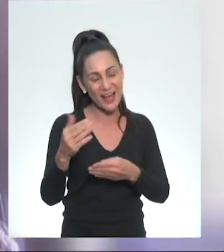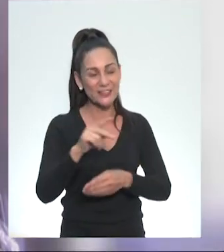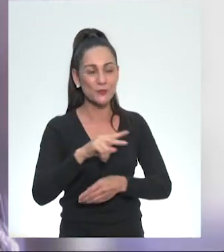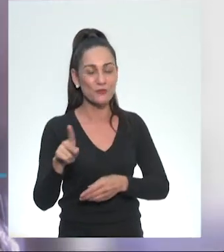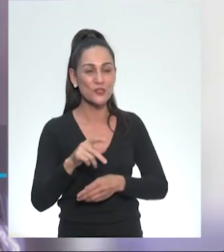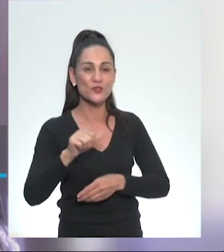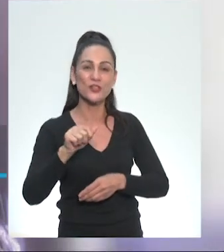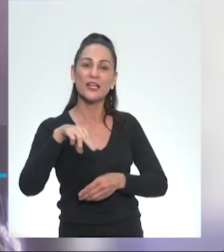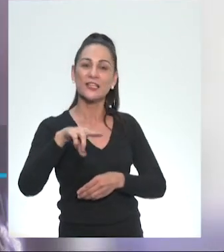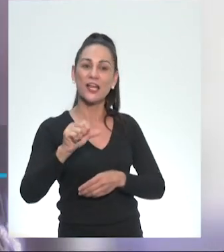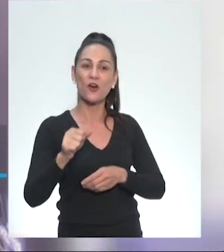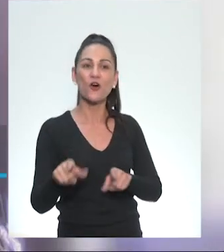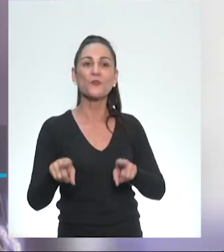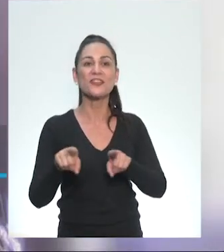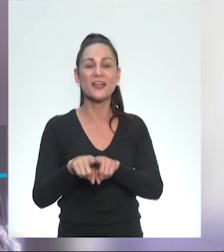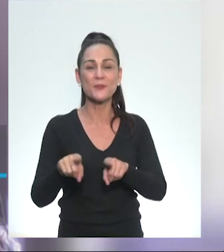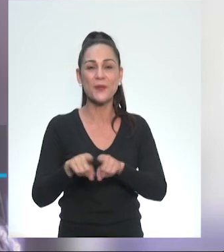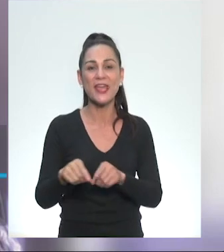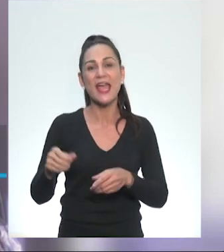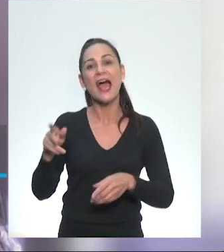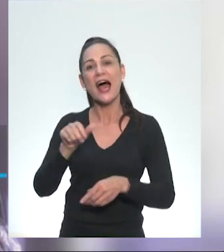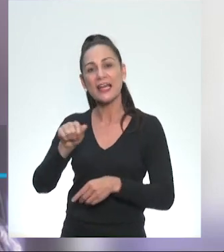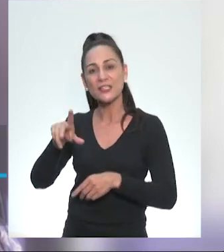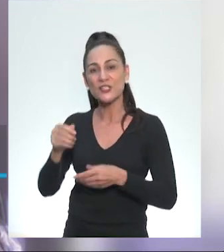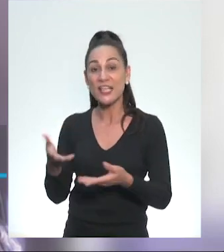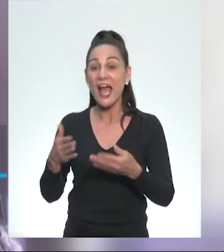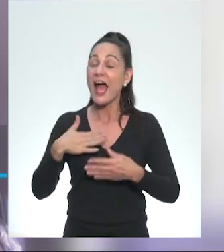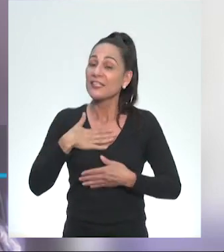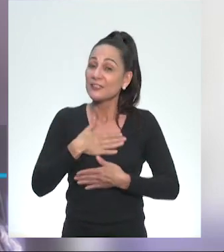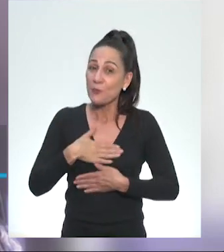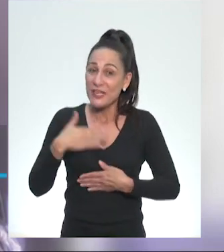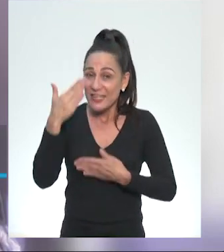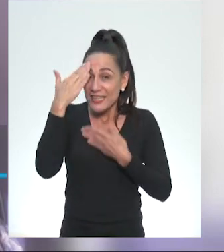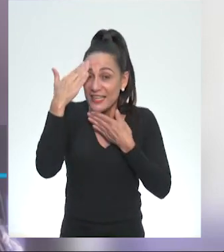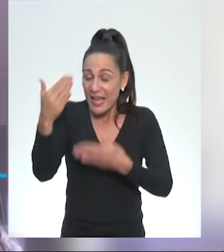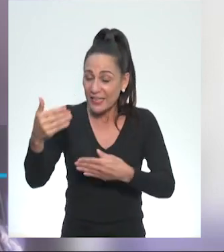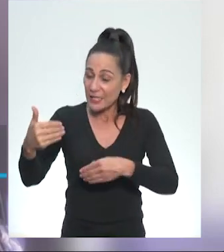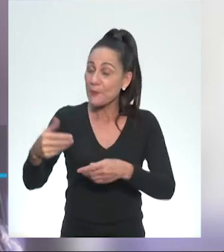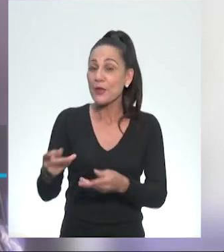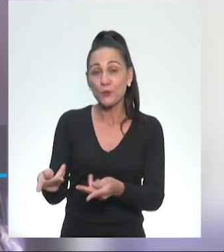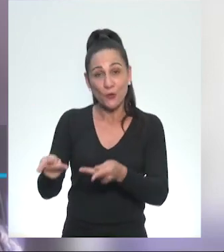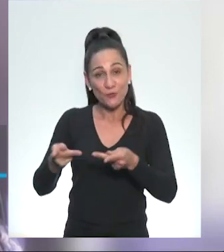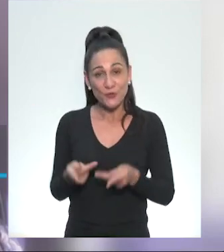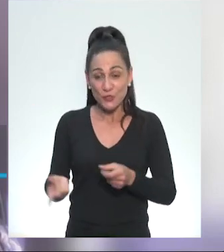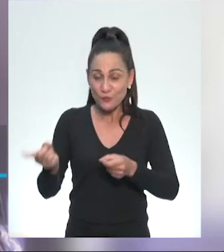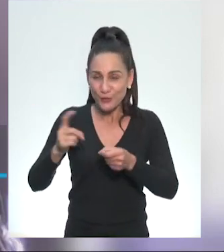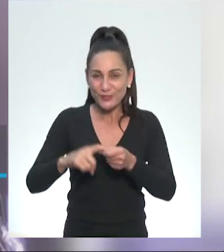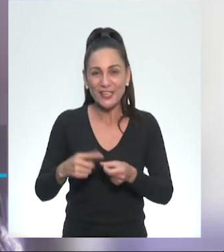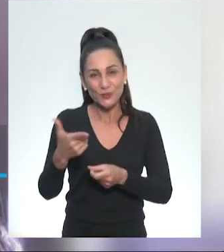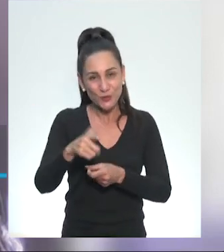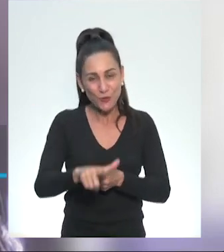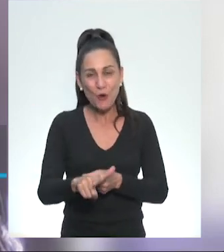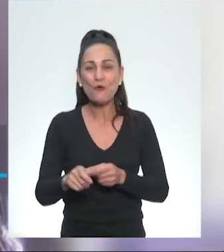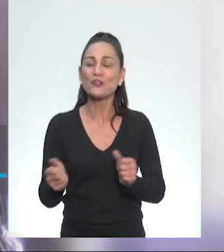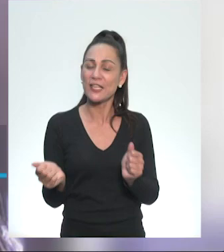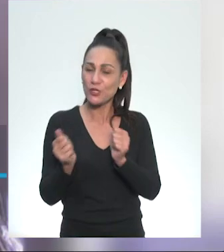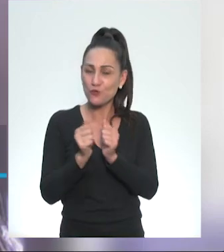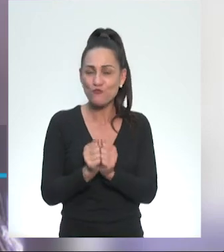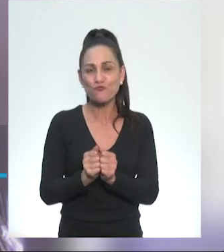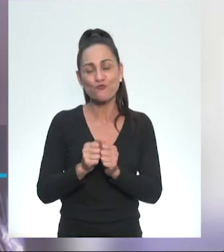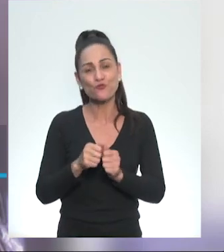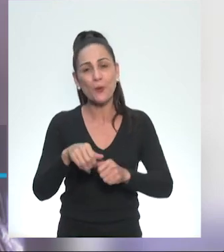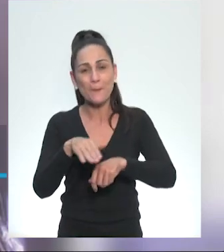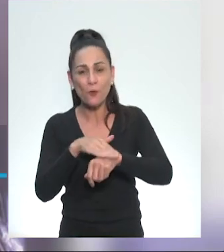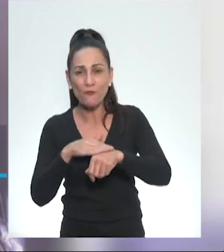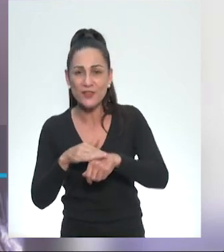obrigada, Alexandre. Agradeço pelo convite, me sinto muito feliz de poder voltar novamente e de estar conversando